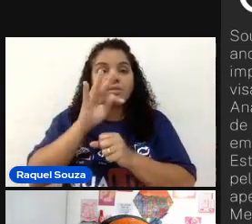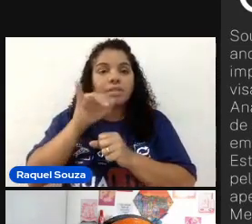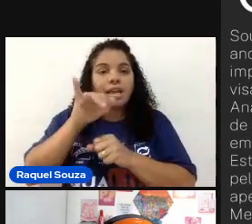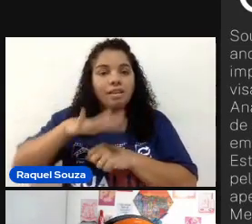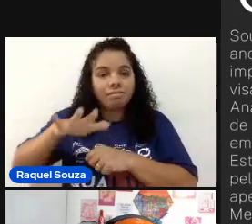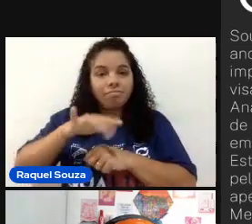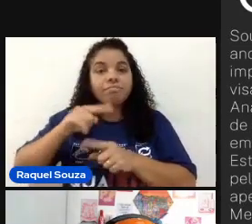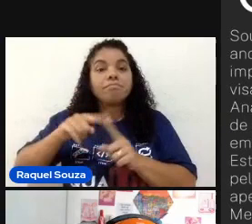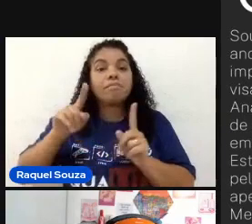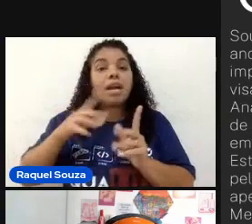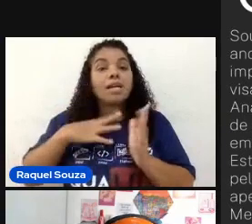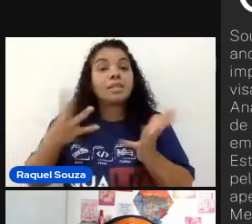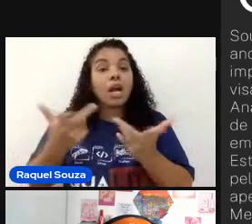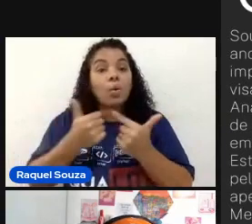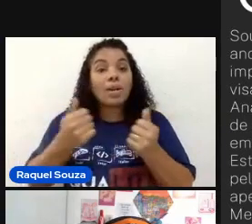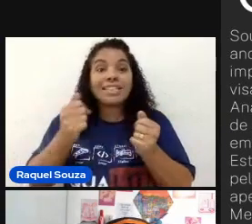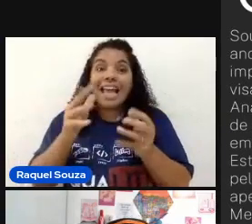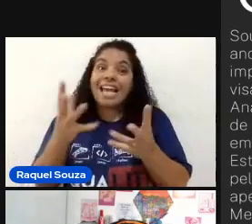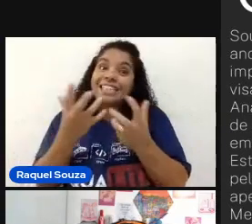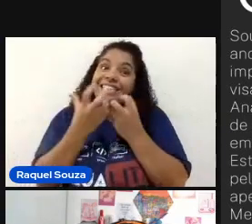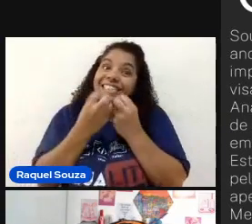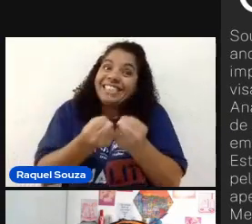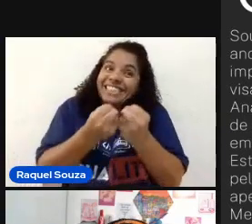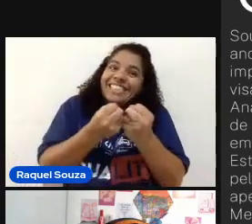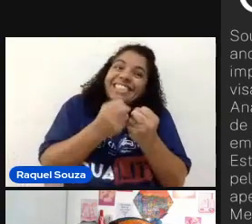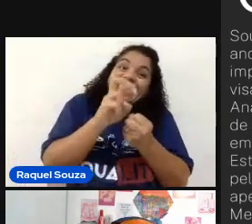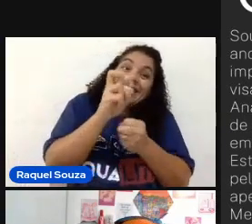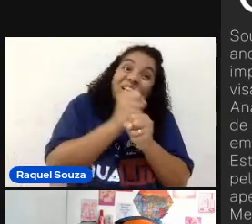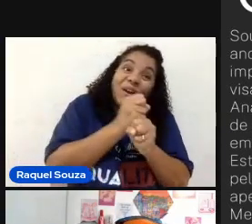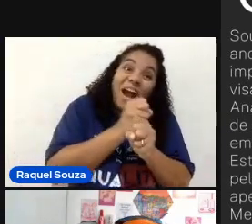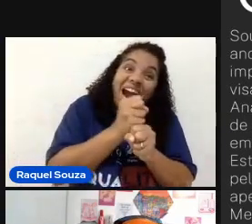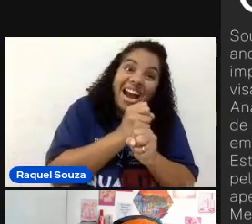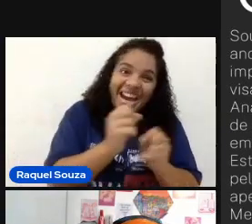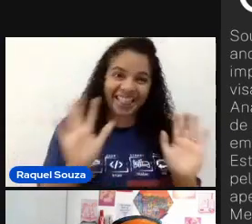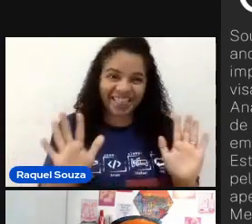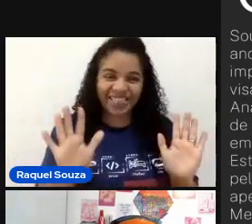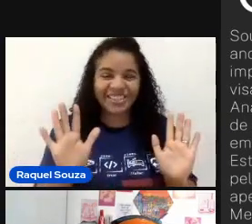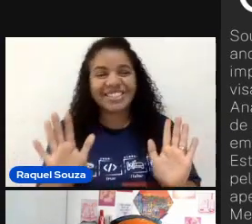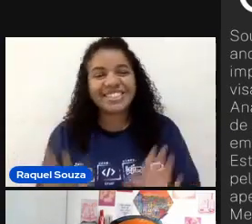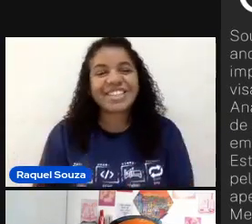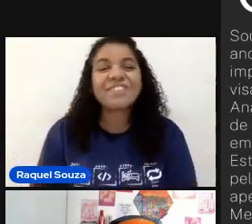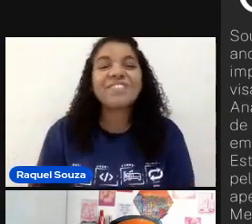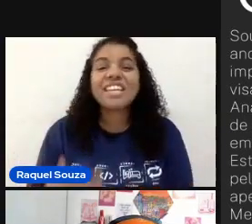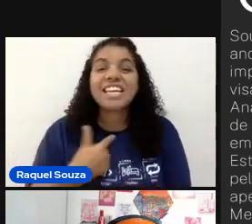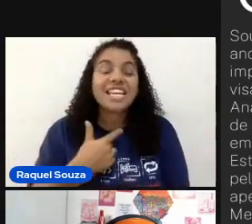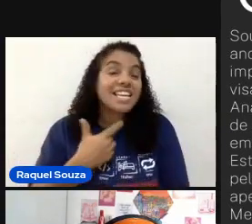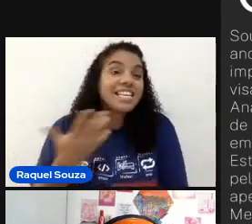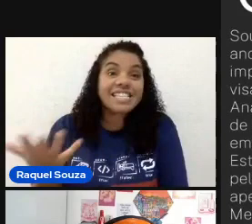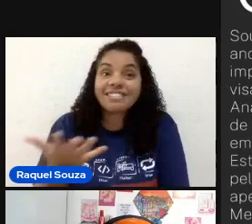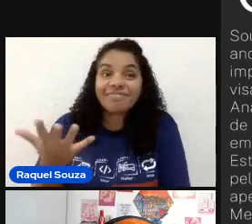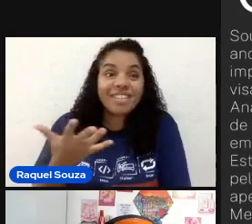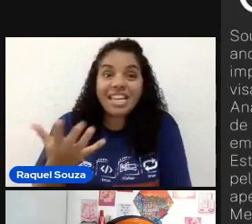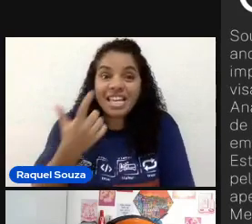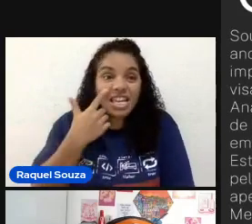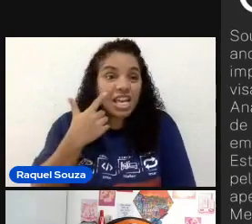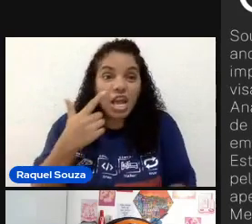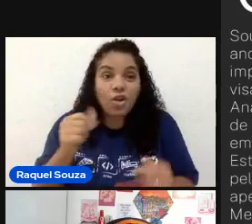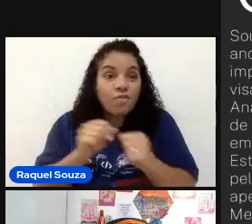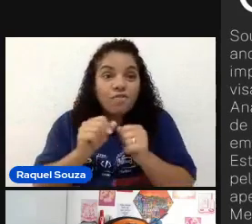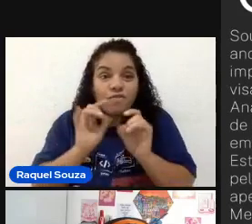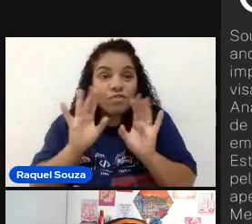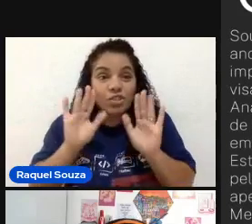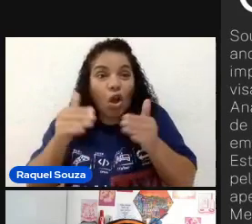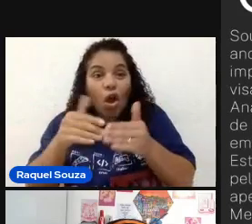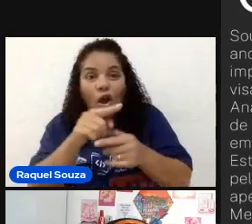mas a qualidade me abraçou há 5 anos e desde então não me vejo mais fazendo outra coisa que não trabalhando